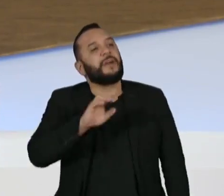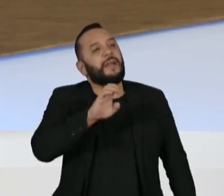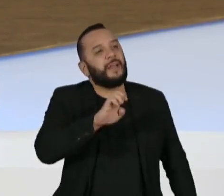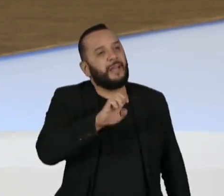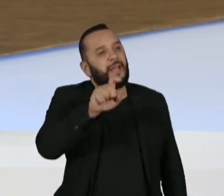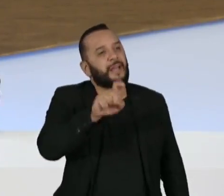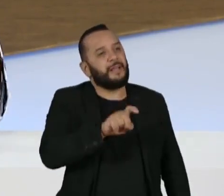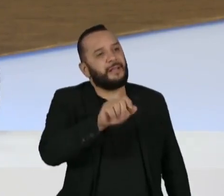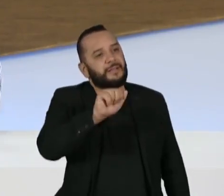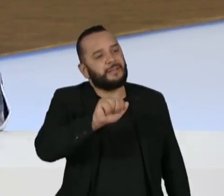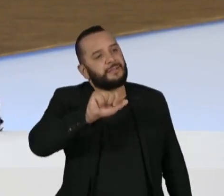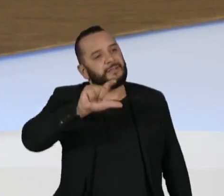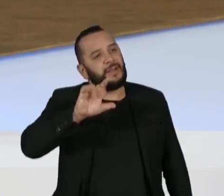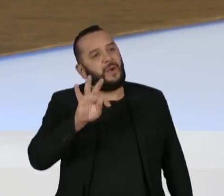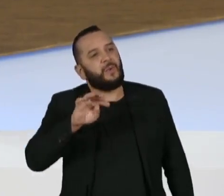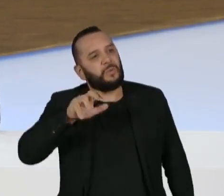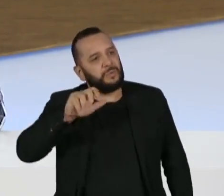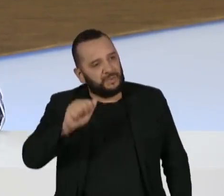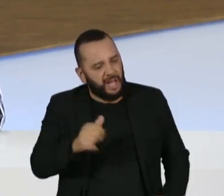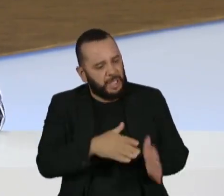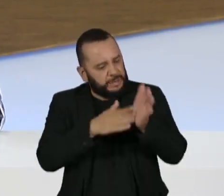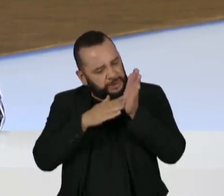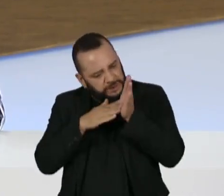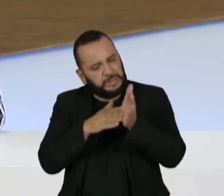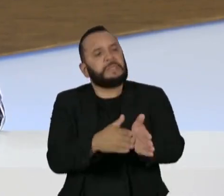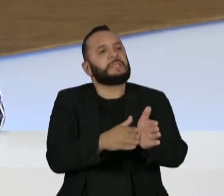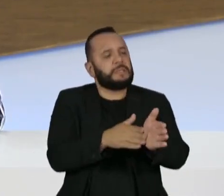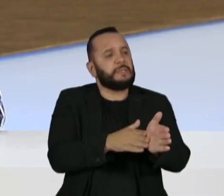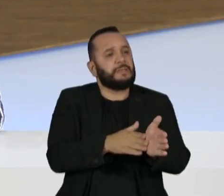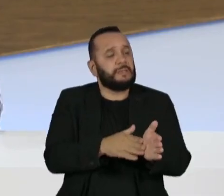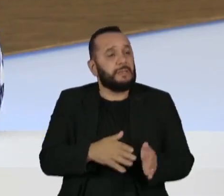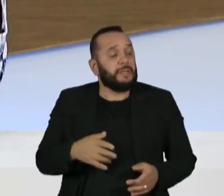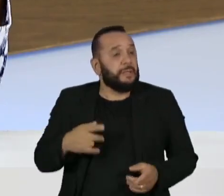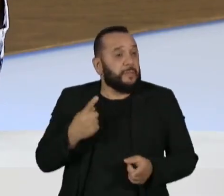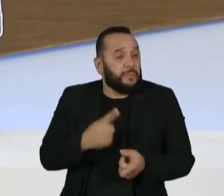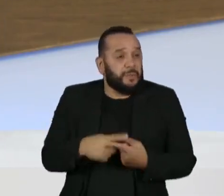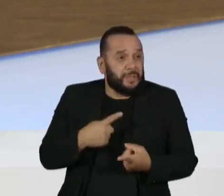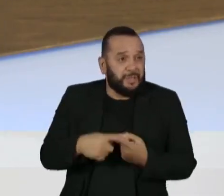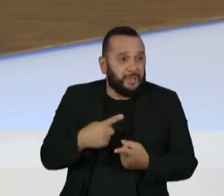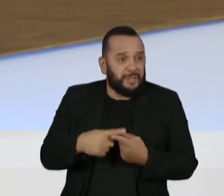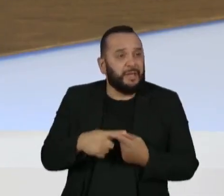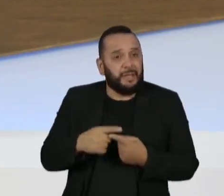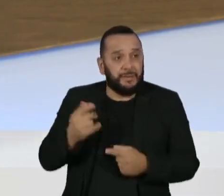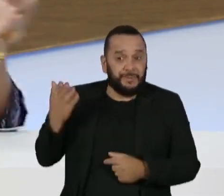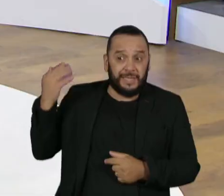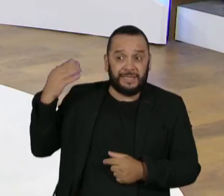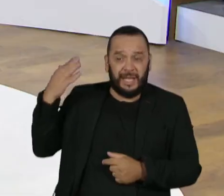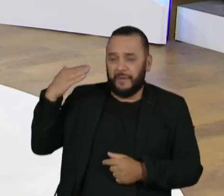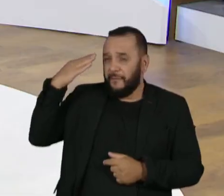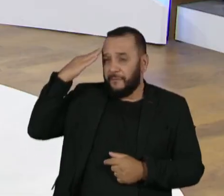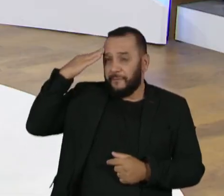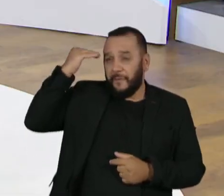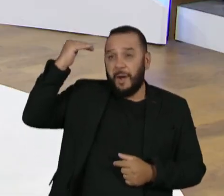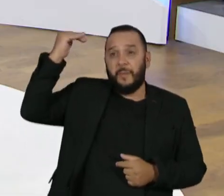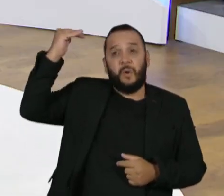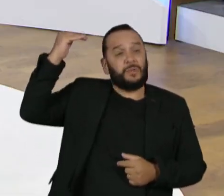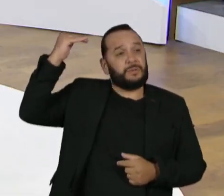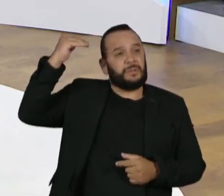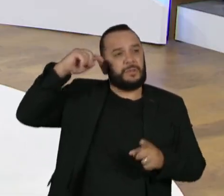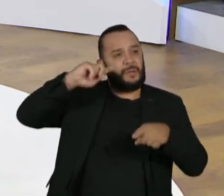que abalou o mercado quando a gente viu o Exalta, naquele momento, num grande auge de sucesso,